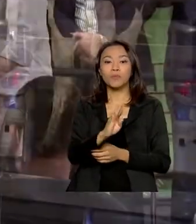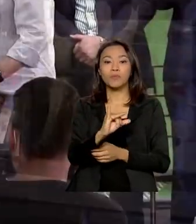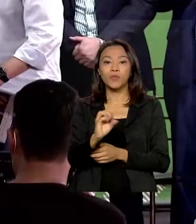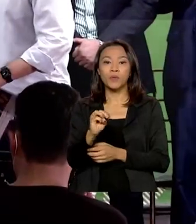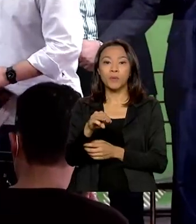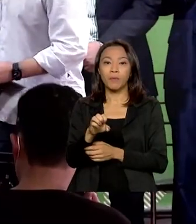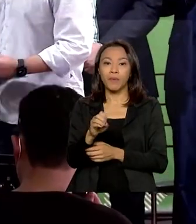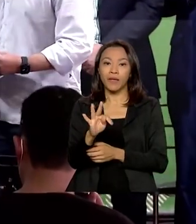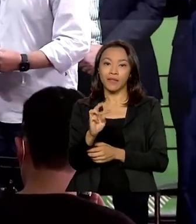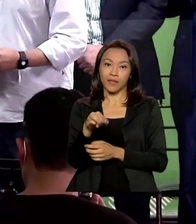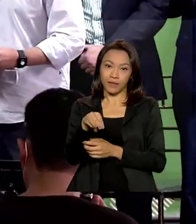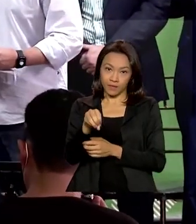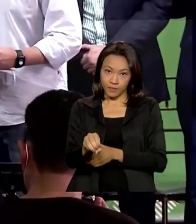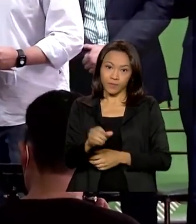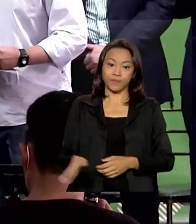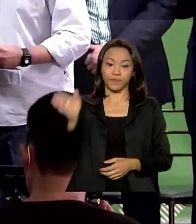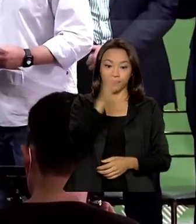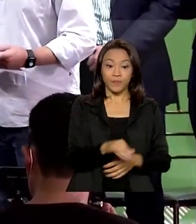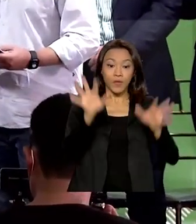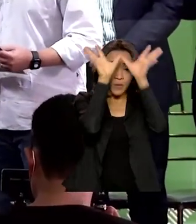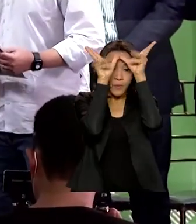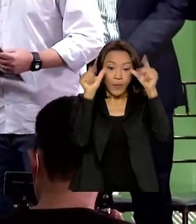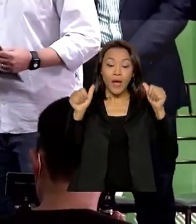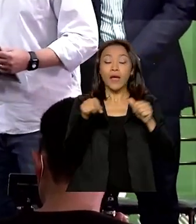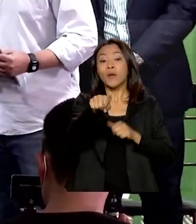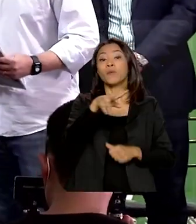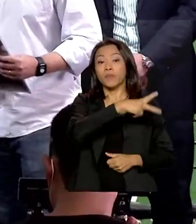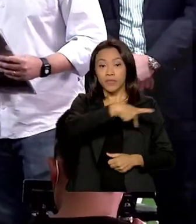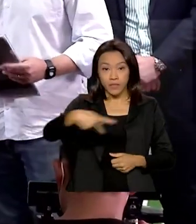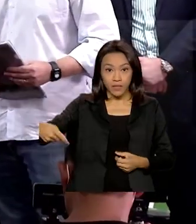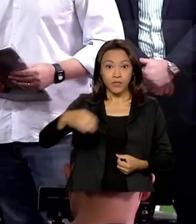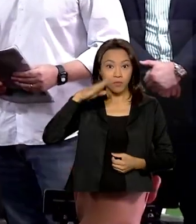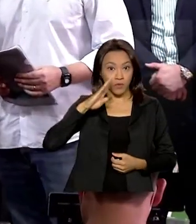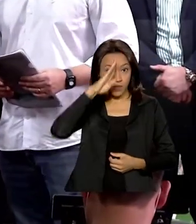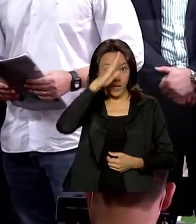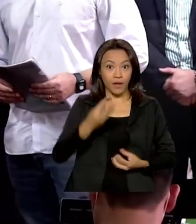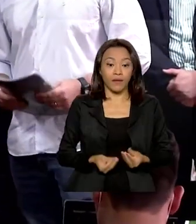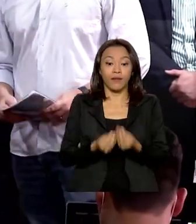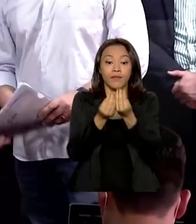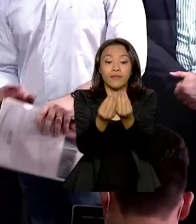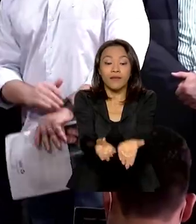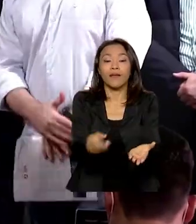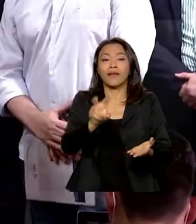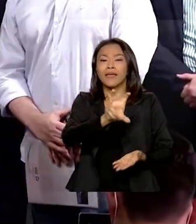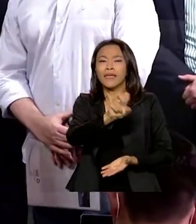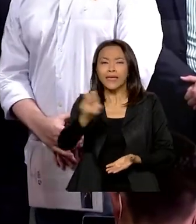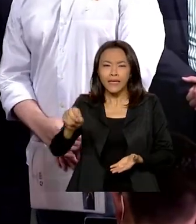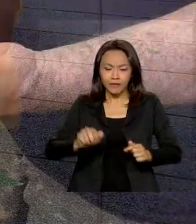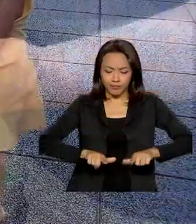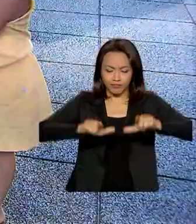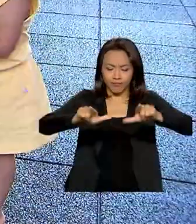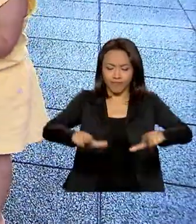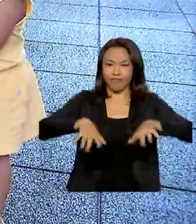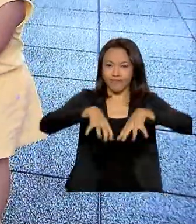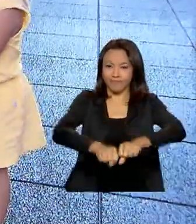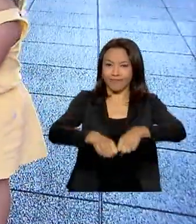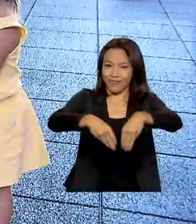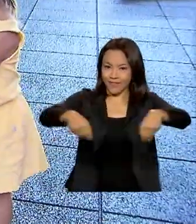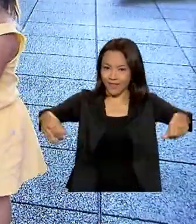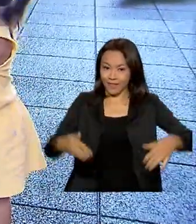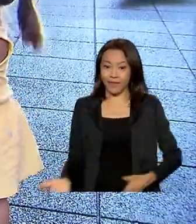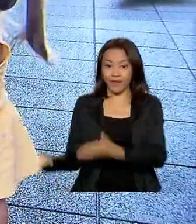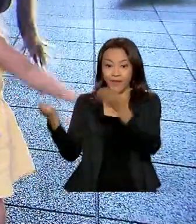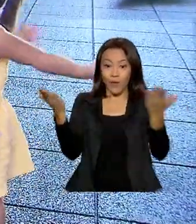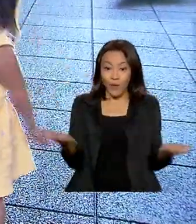No Acre, presidente Jair Bolsonaro entrega 500 títulos de terra a agricultores da região. Hoje é Dia Nacional